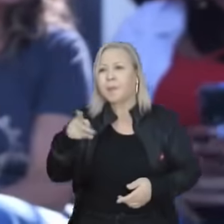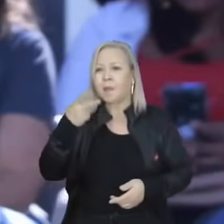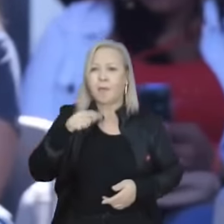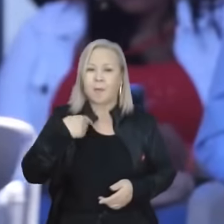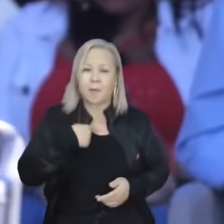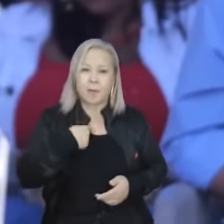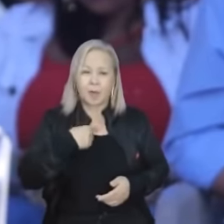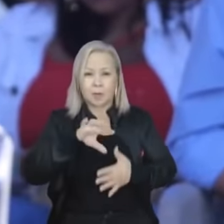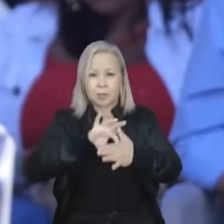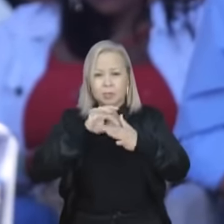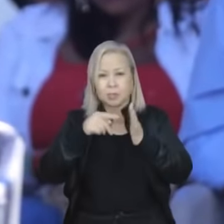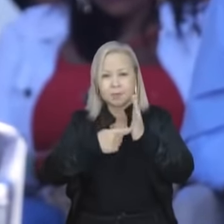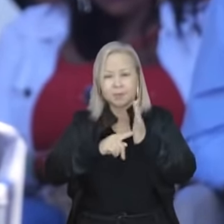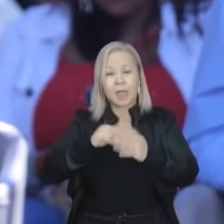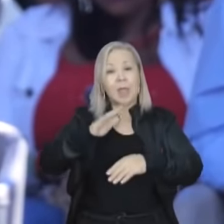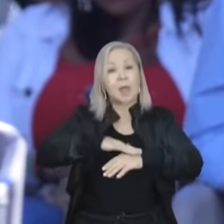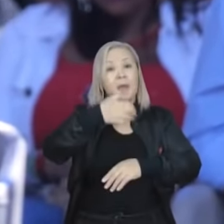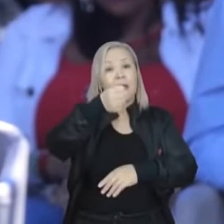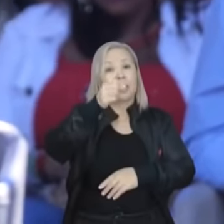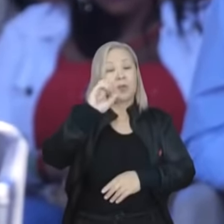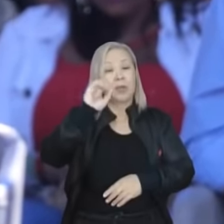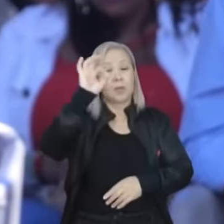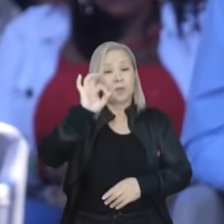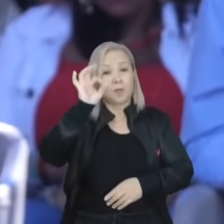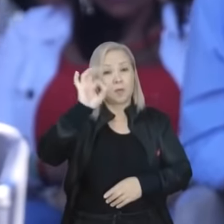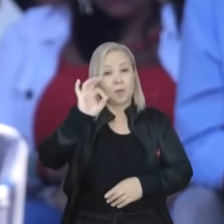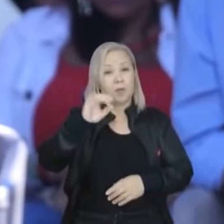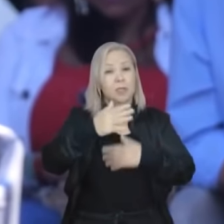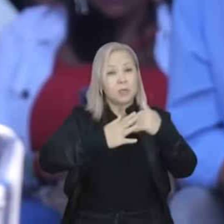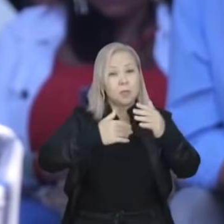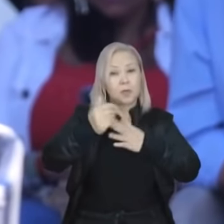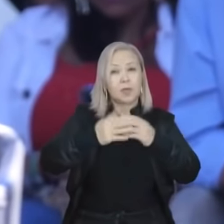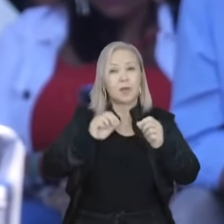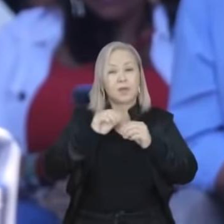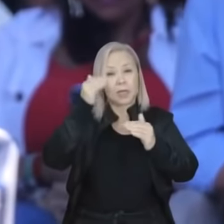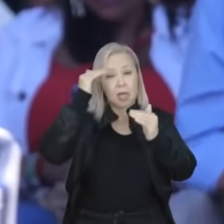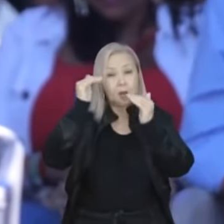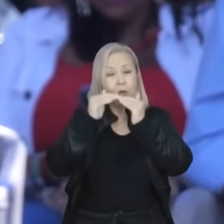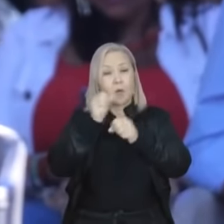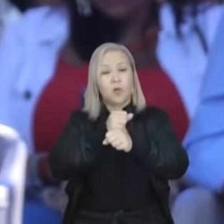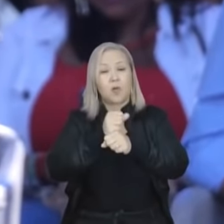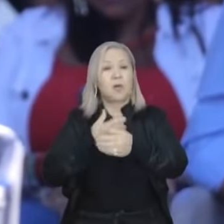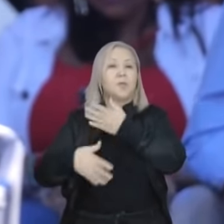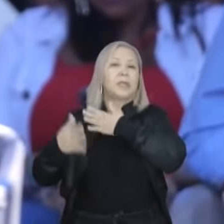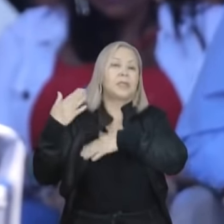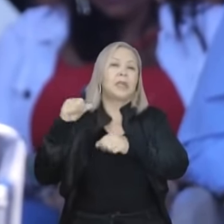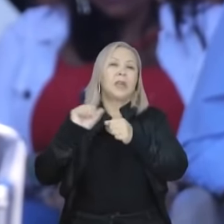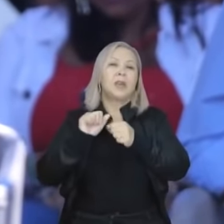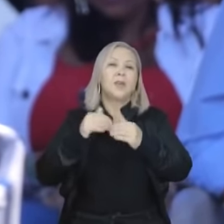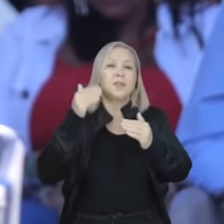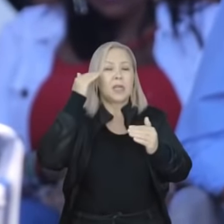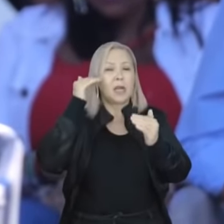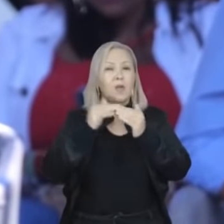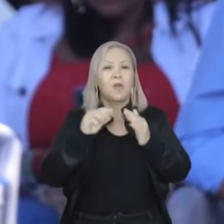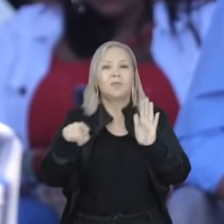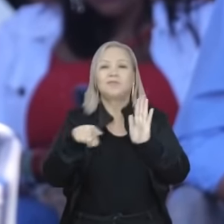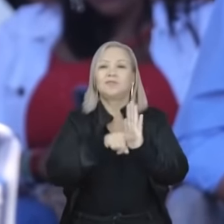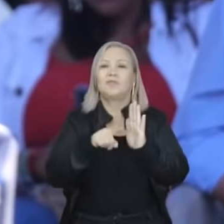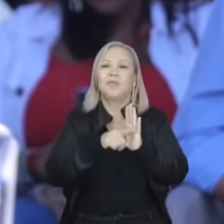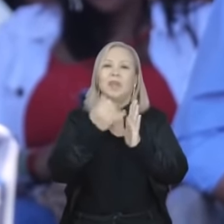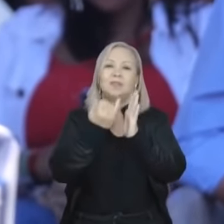das categorias profissionais que fizeram acordo ano passado, fizeram acordo com menos do que a inflação. Ou